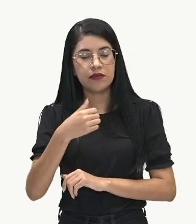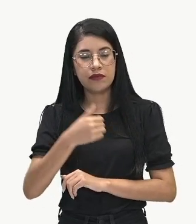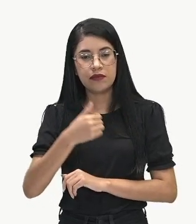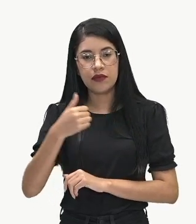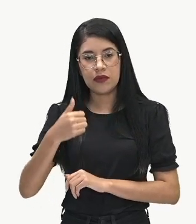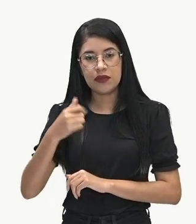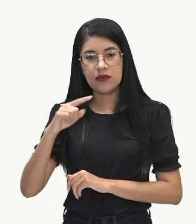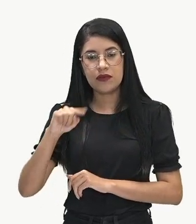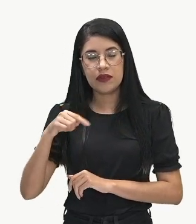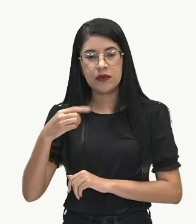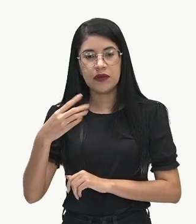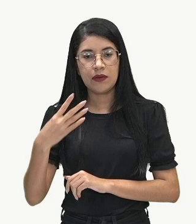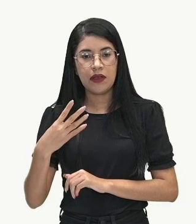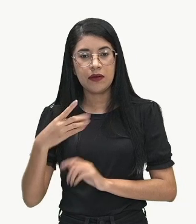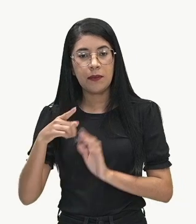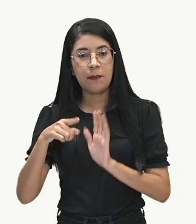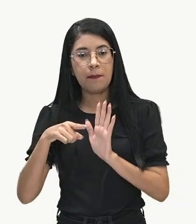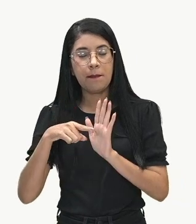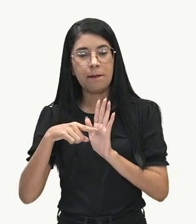411,4 mais